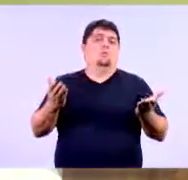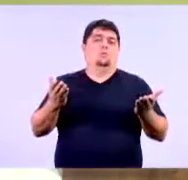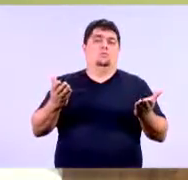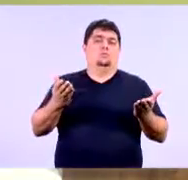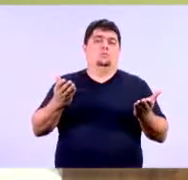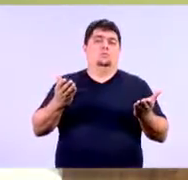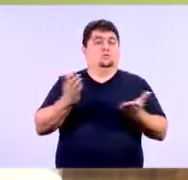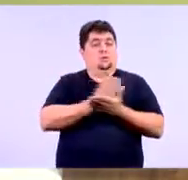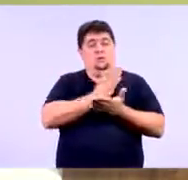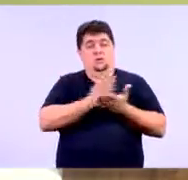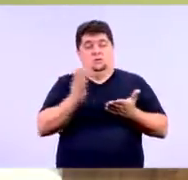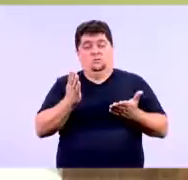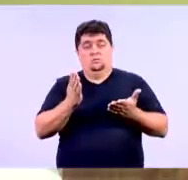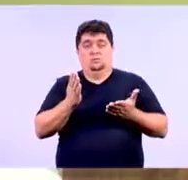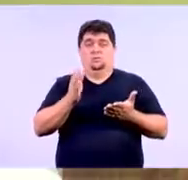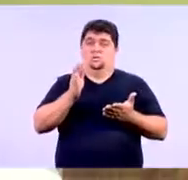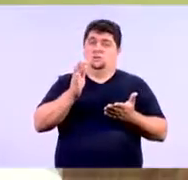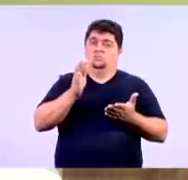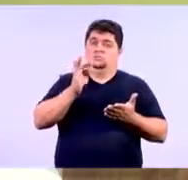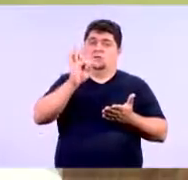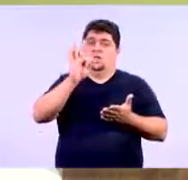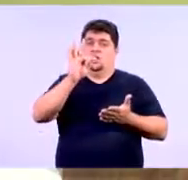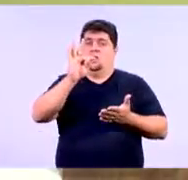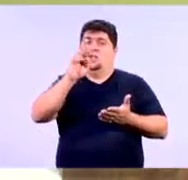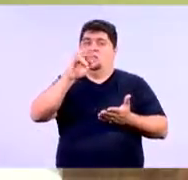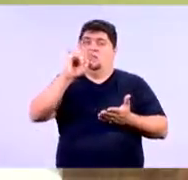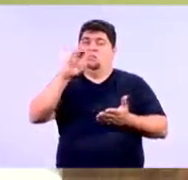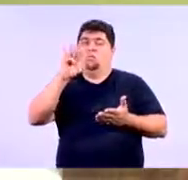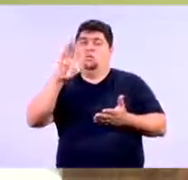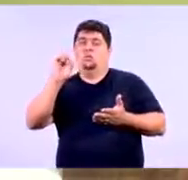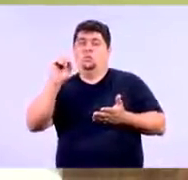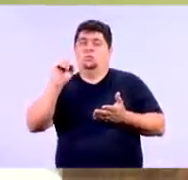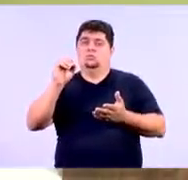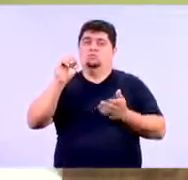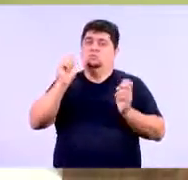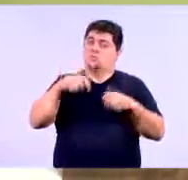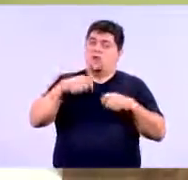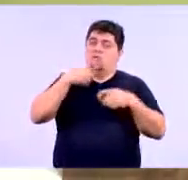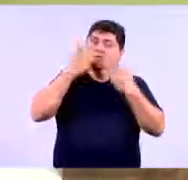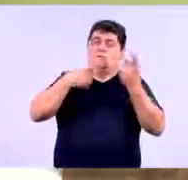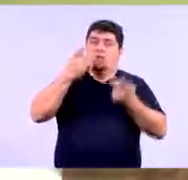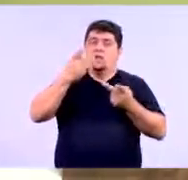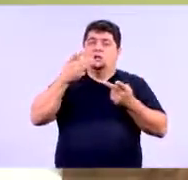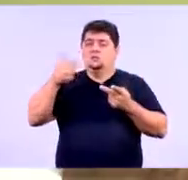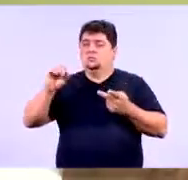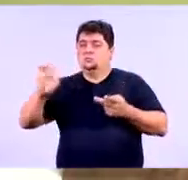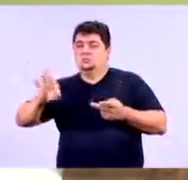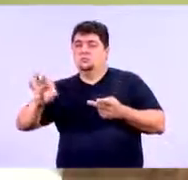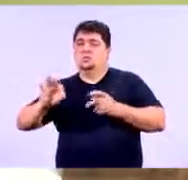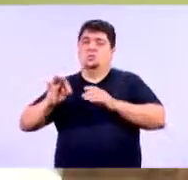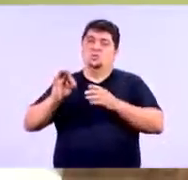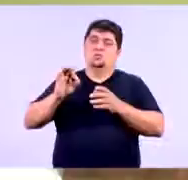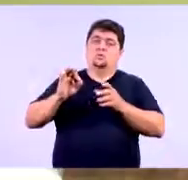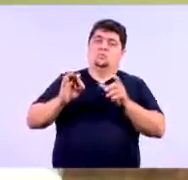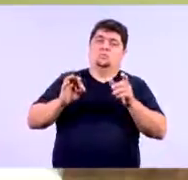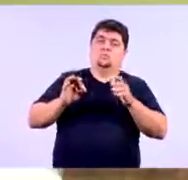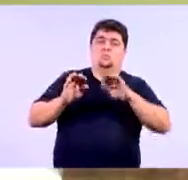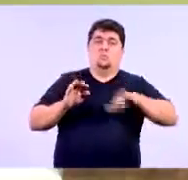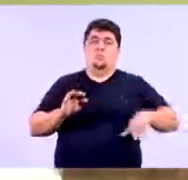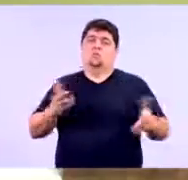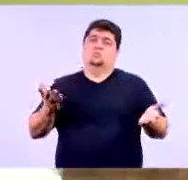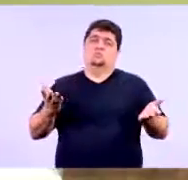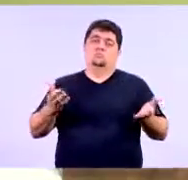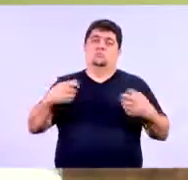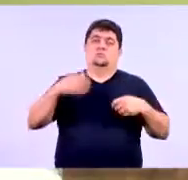vai depender. Dependendo do tributo que você quiser saber, aí nós podemos dizer se claro, 100% paga ou não. Foi como o professor